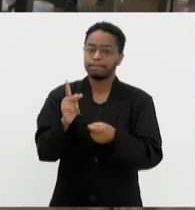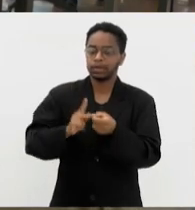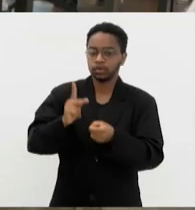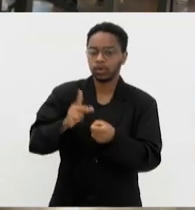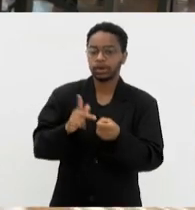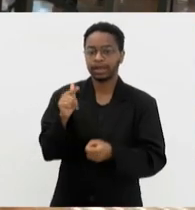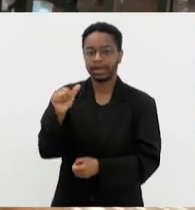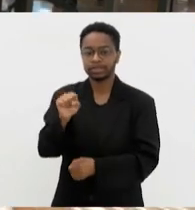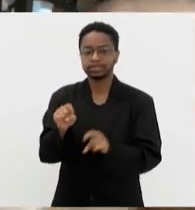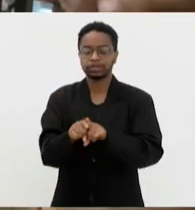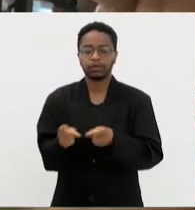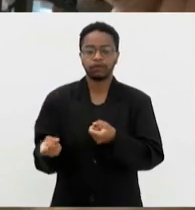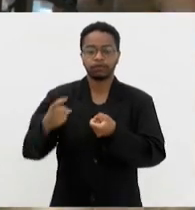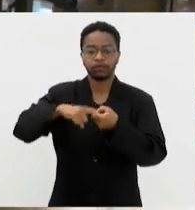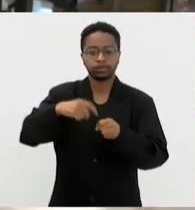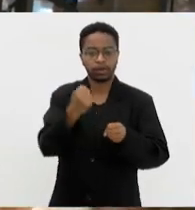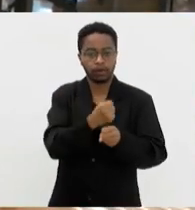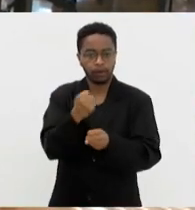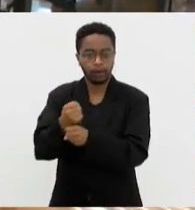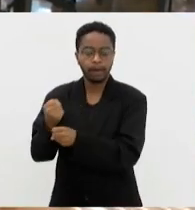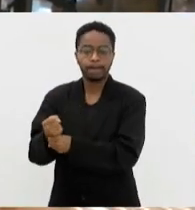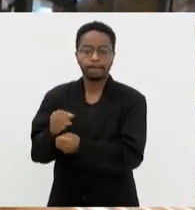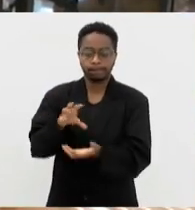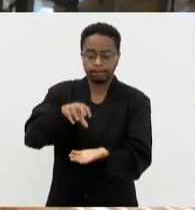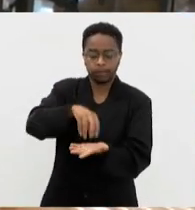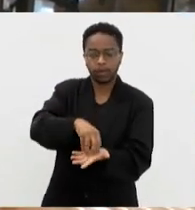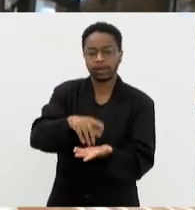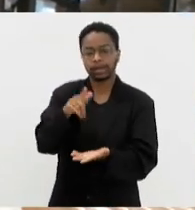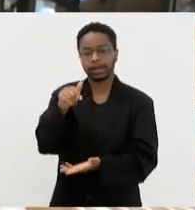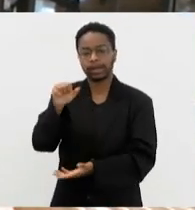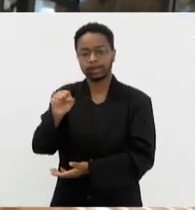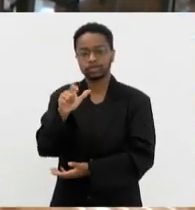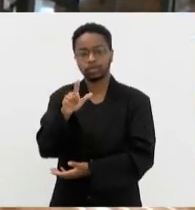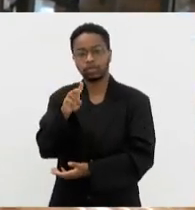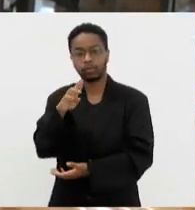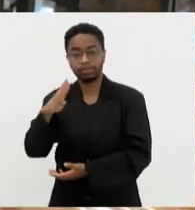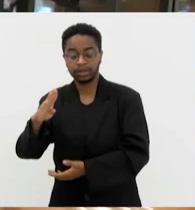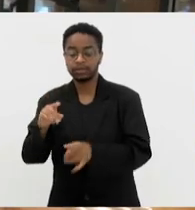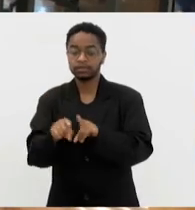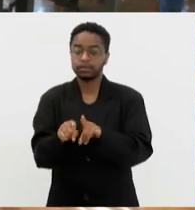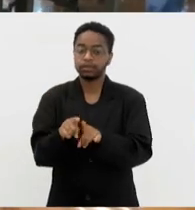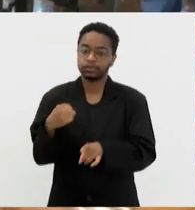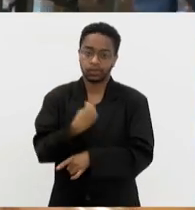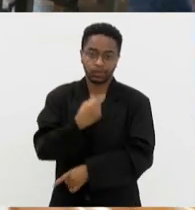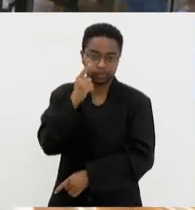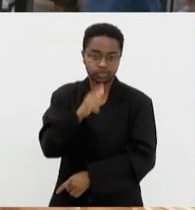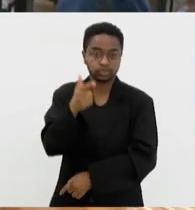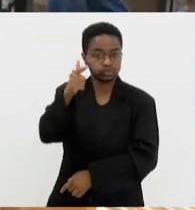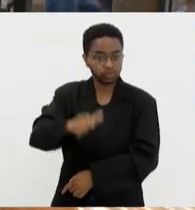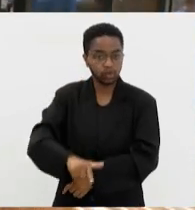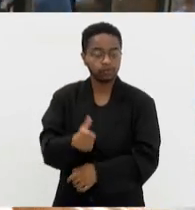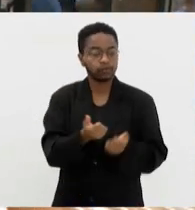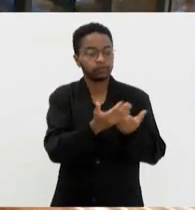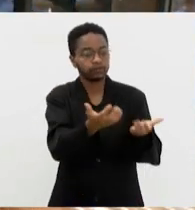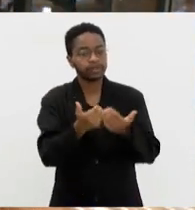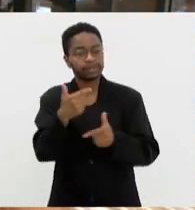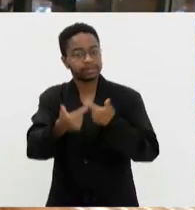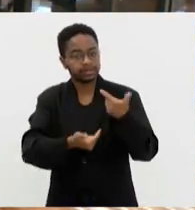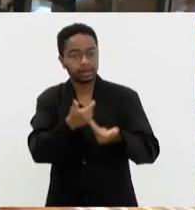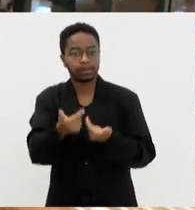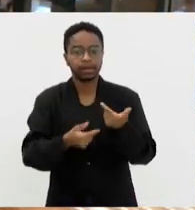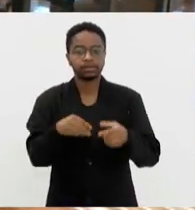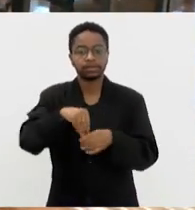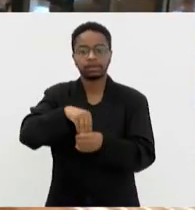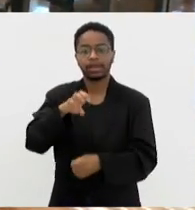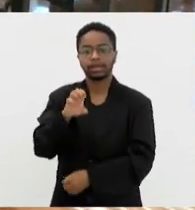as obras do Polo Gaslube, né? E a gente poder gerar de novo mão de obra e emprego nos nossos